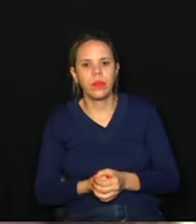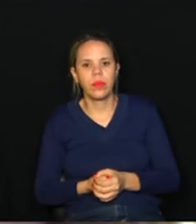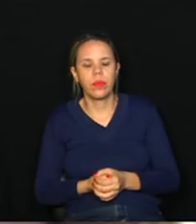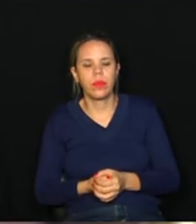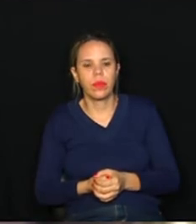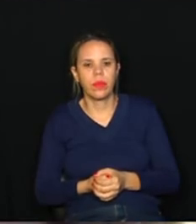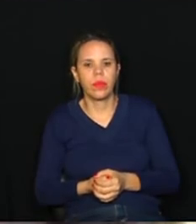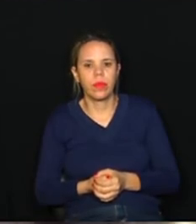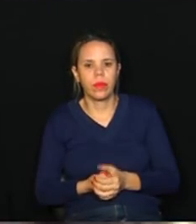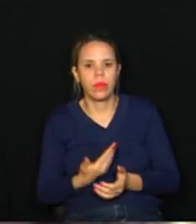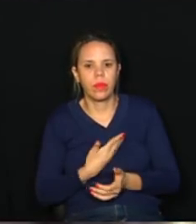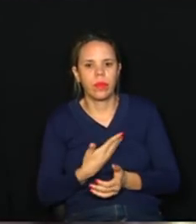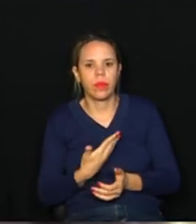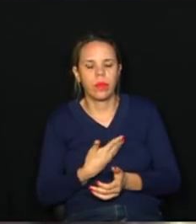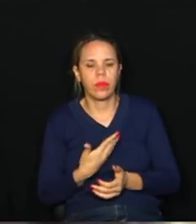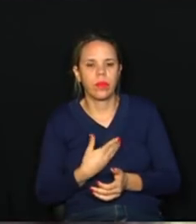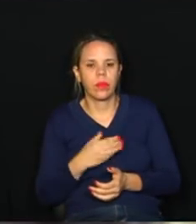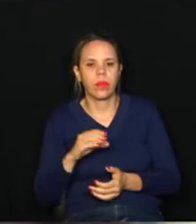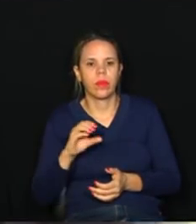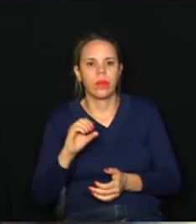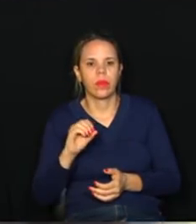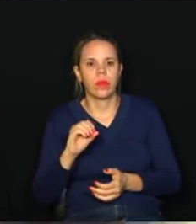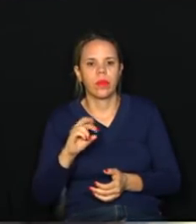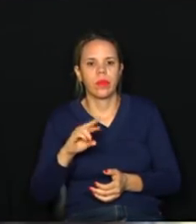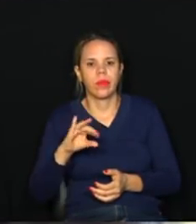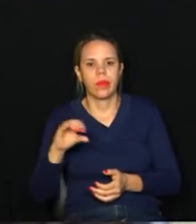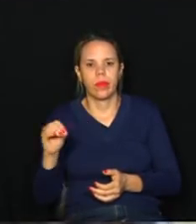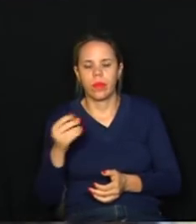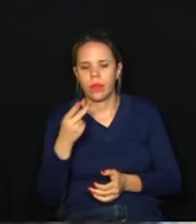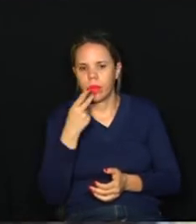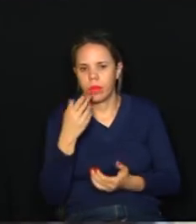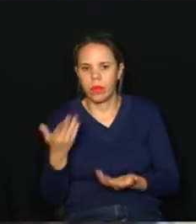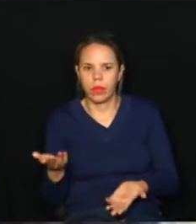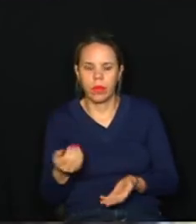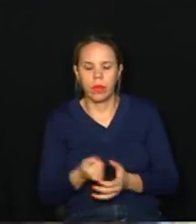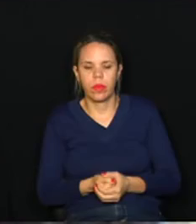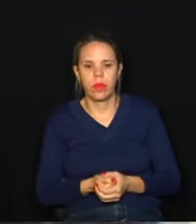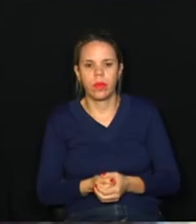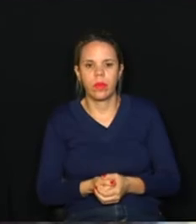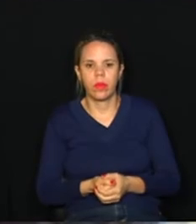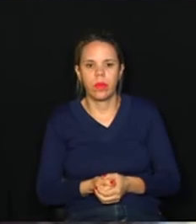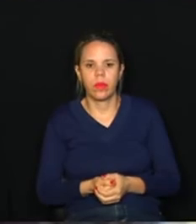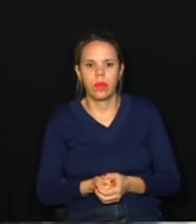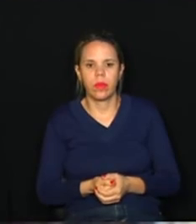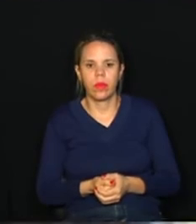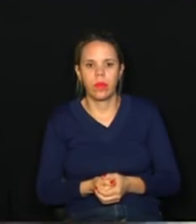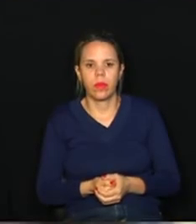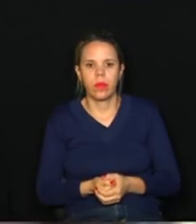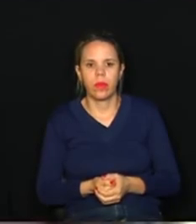como o colega, o Horácio, acabou de falar, a justificativa